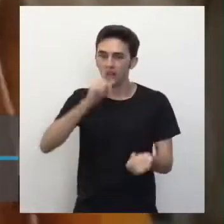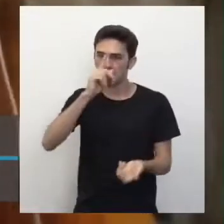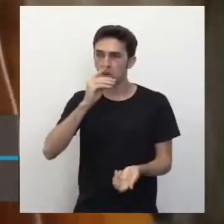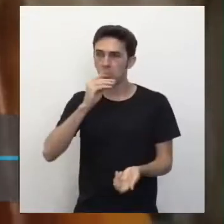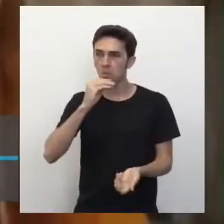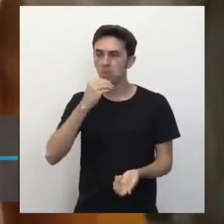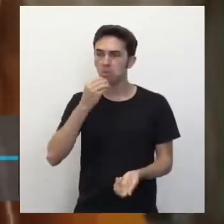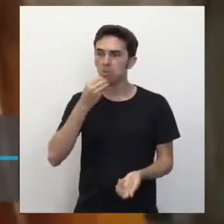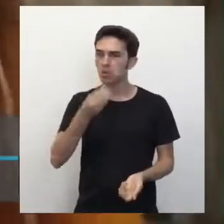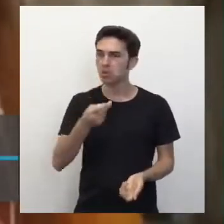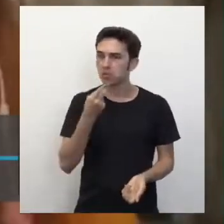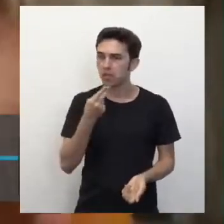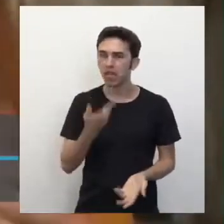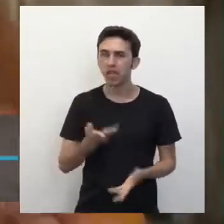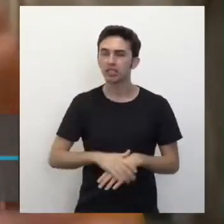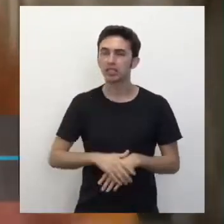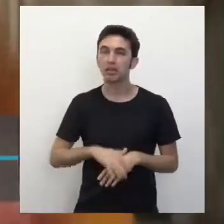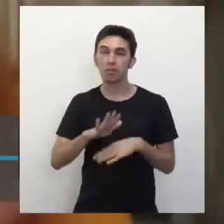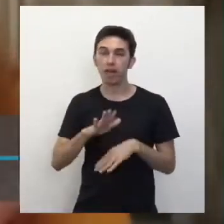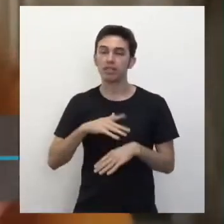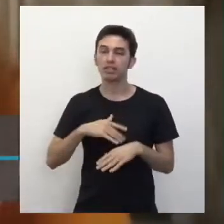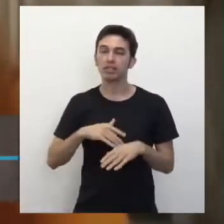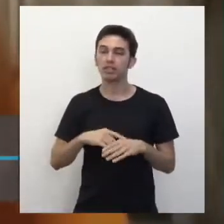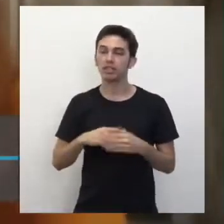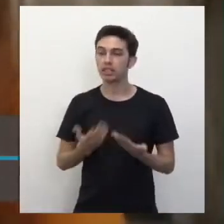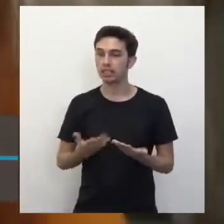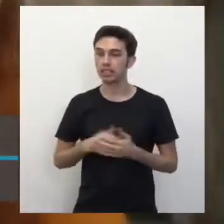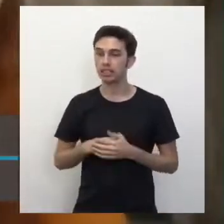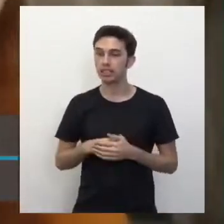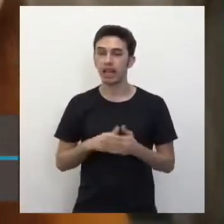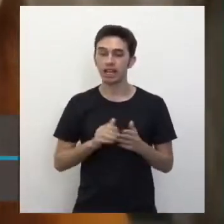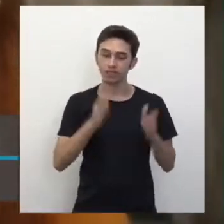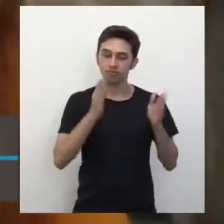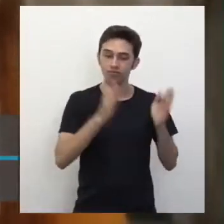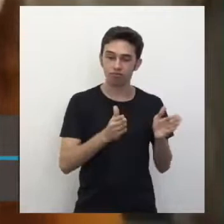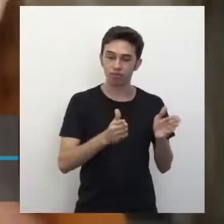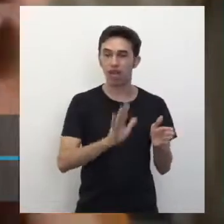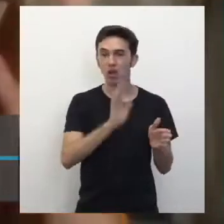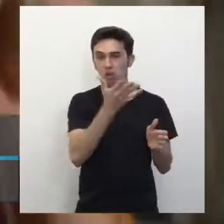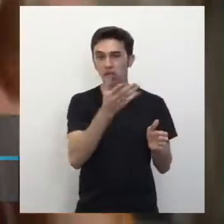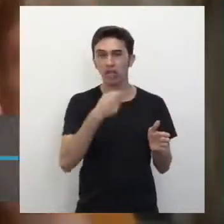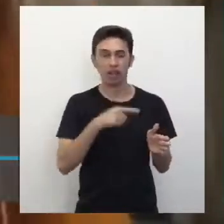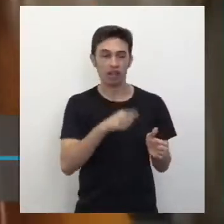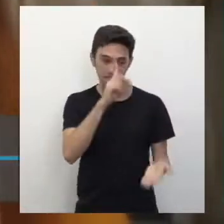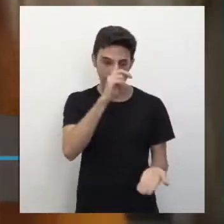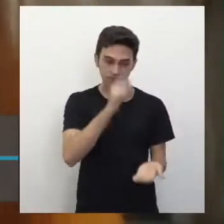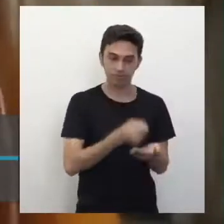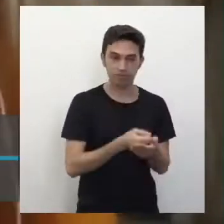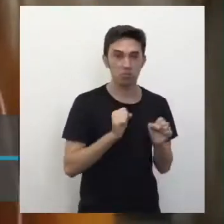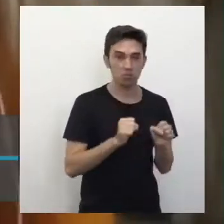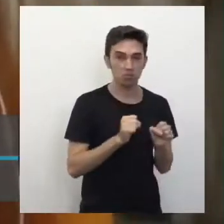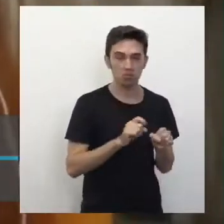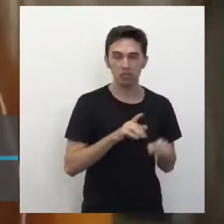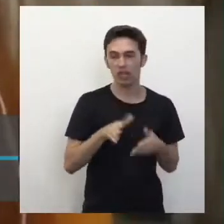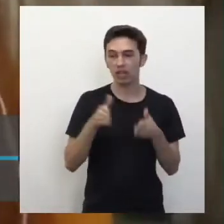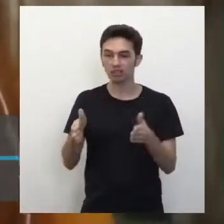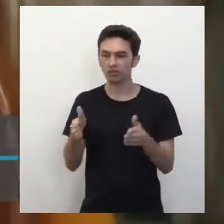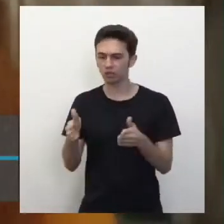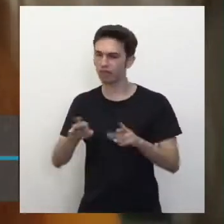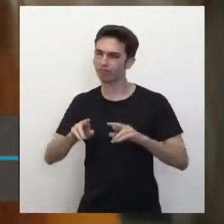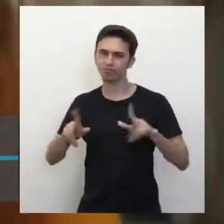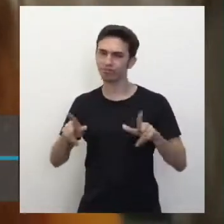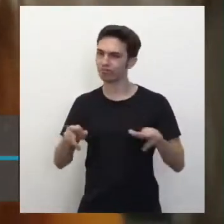sim mediante determinadas circunstâncias. Então, em algum sentido, isto implicaria dizer,